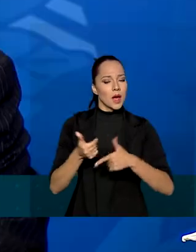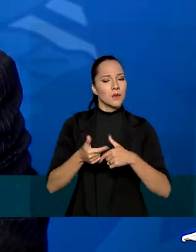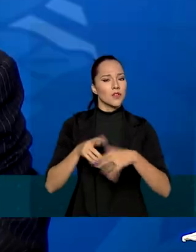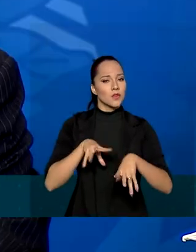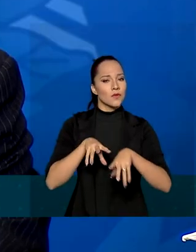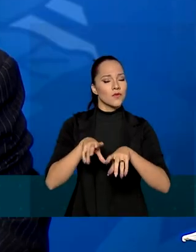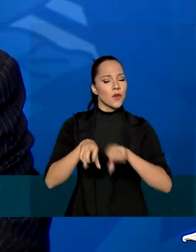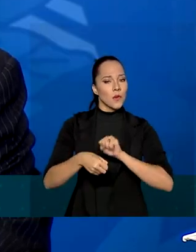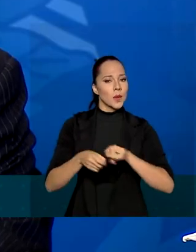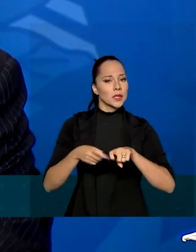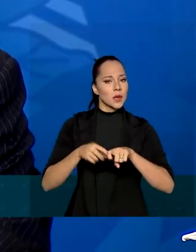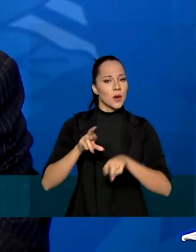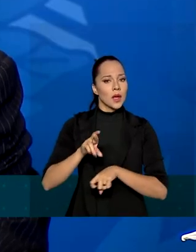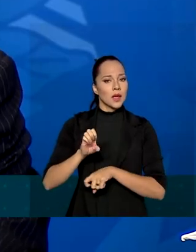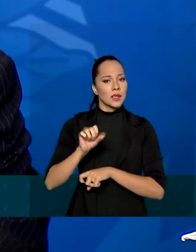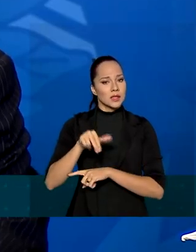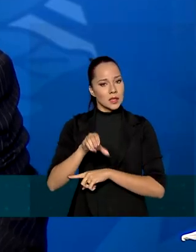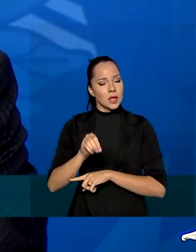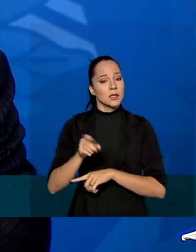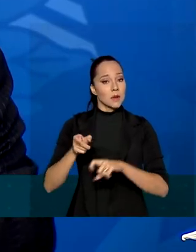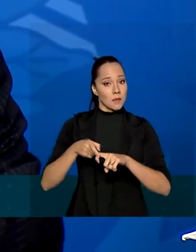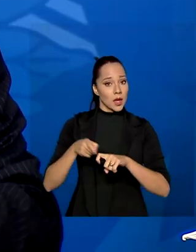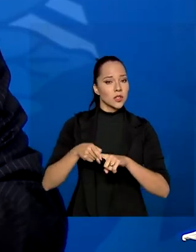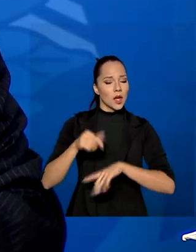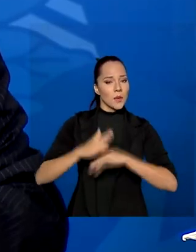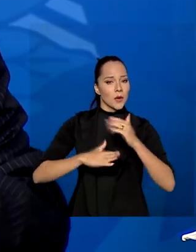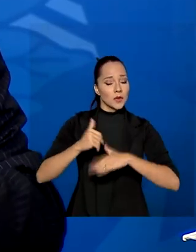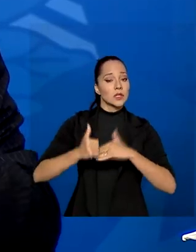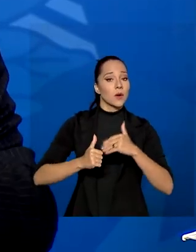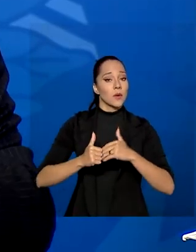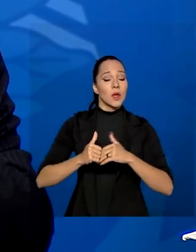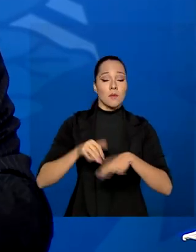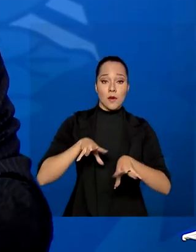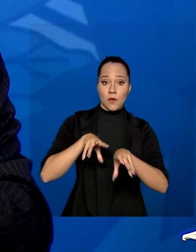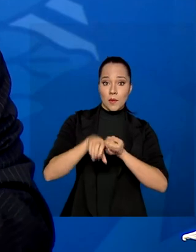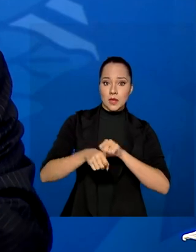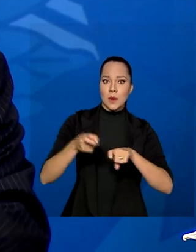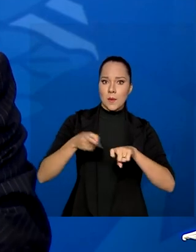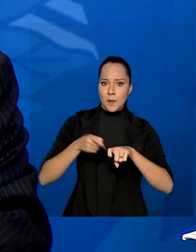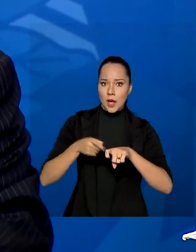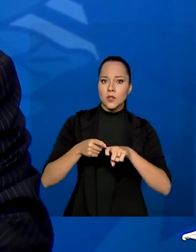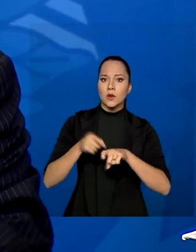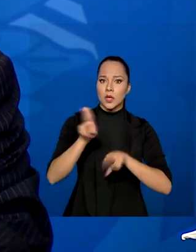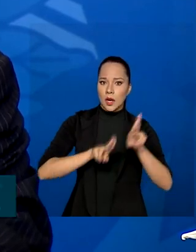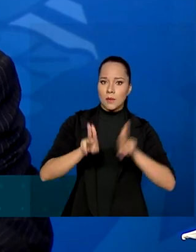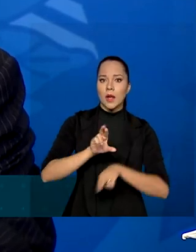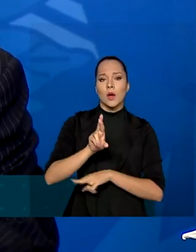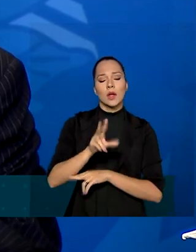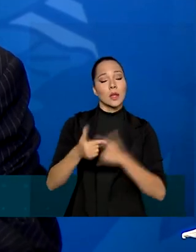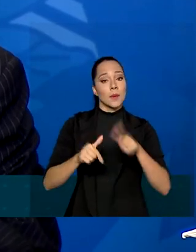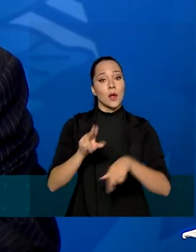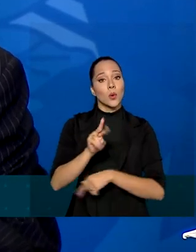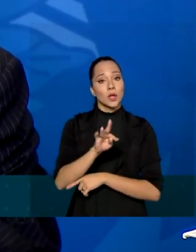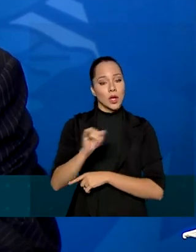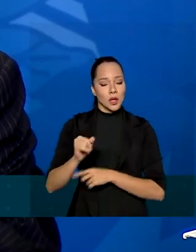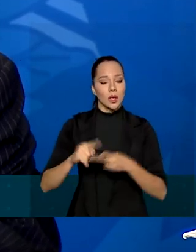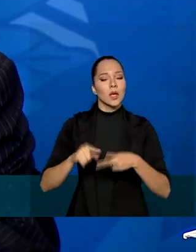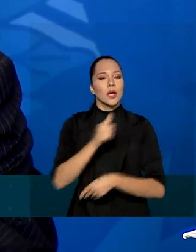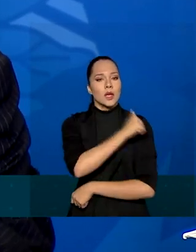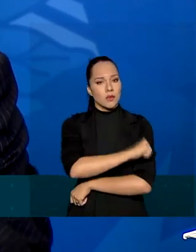e na residência multiprofissional para formar em médicos intensivistas, enfermeiros